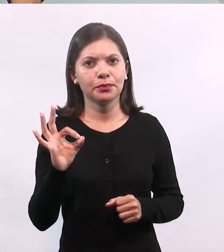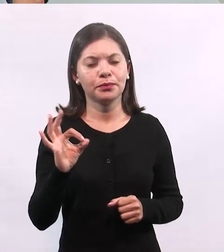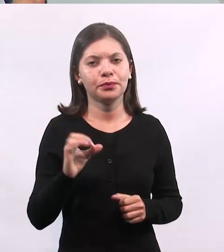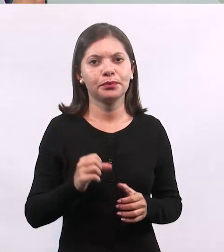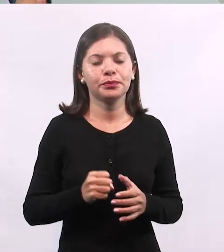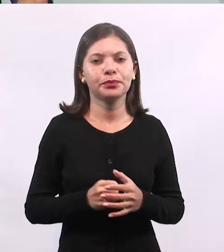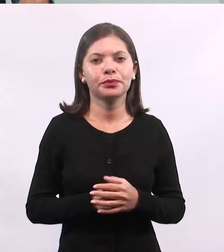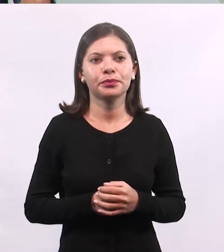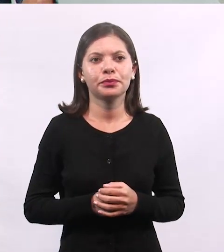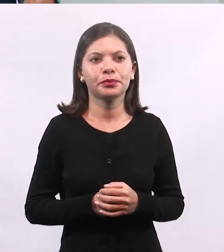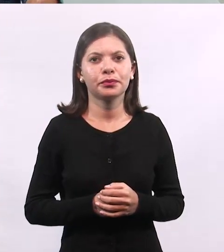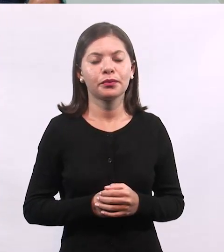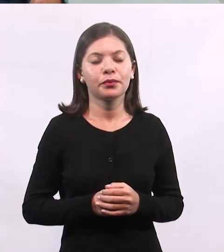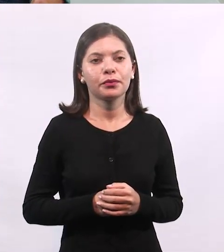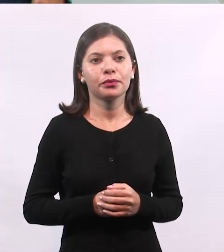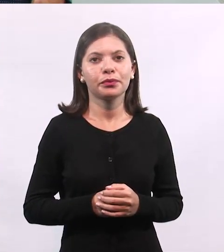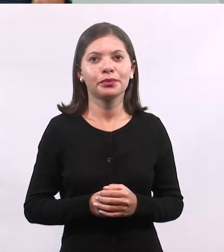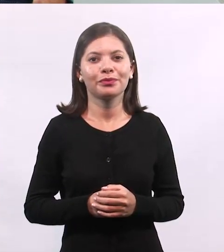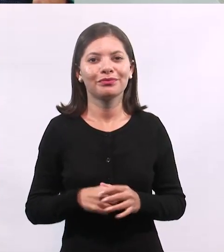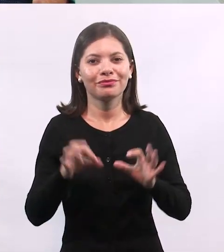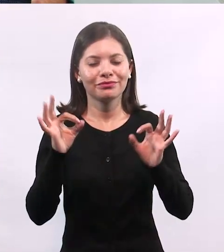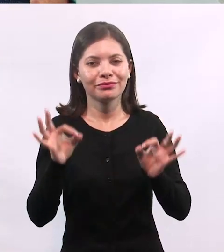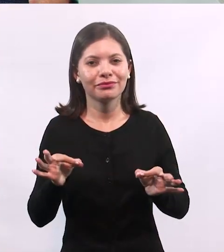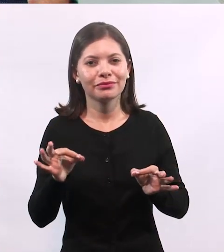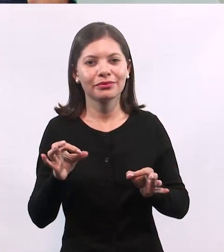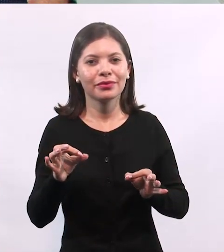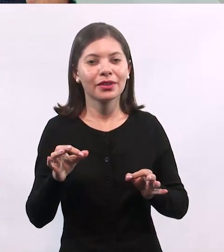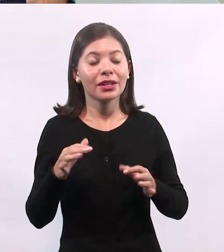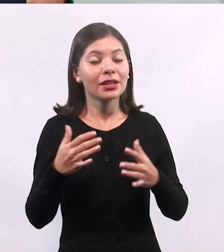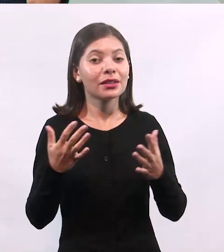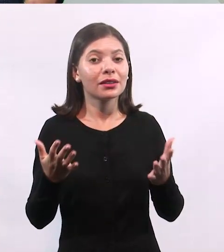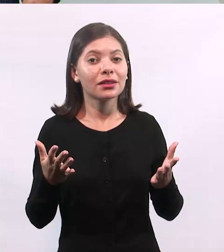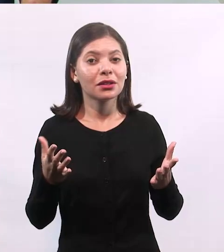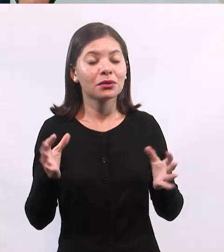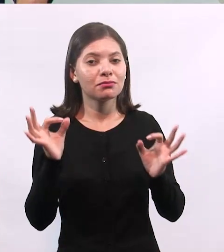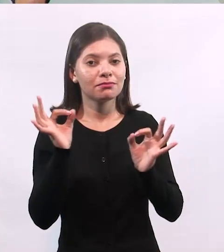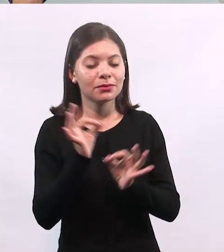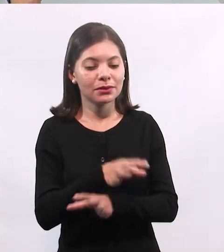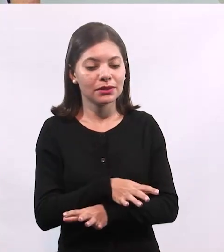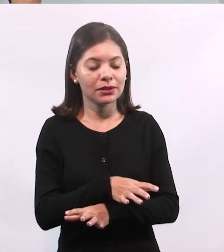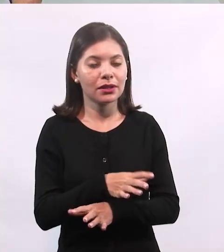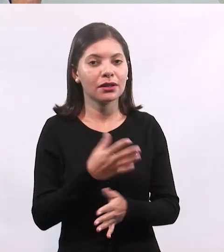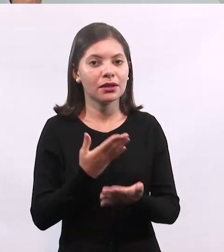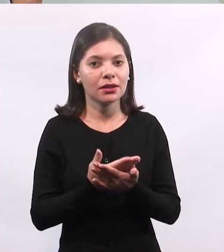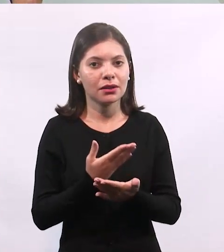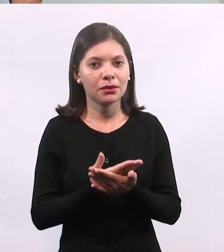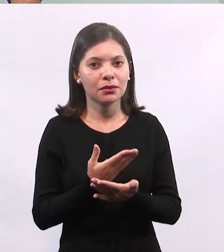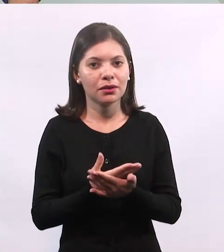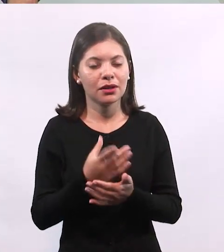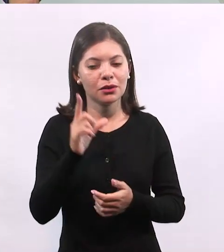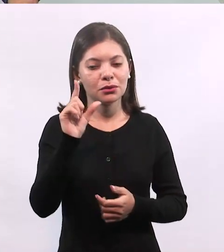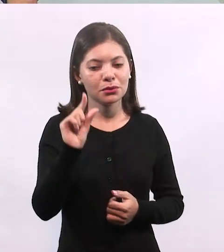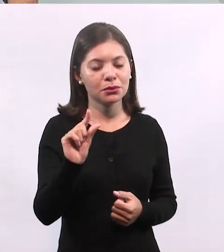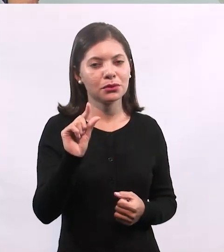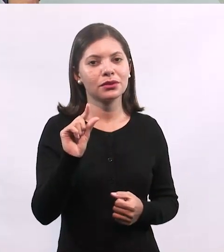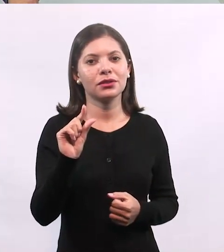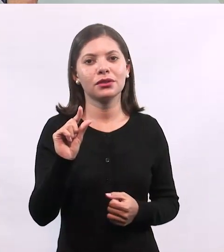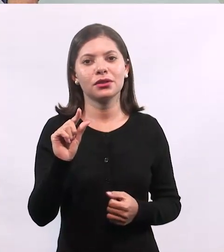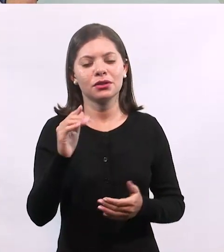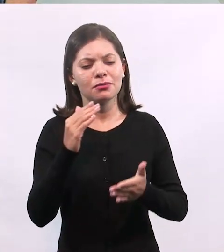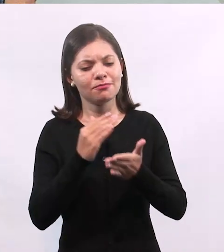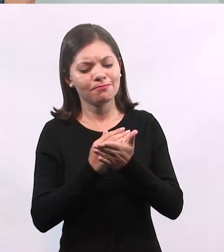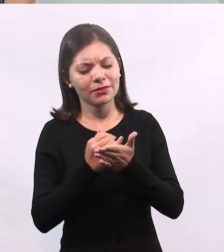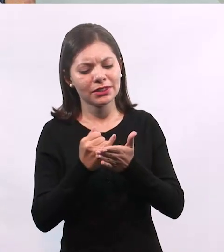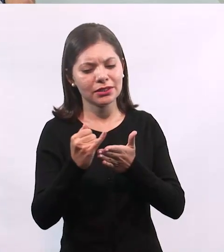Improvável quando a probabilidade de zero com isso a gente encerra a aula de hoje é uma aula